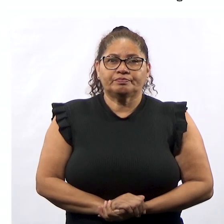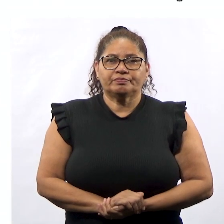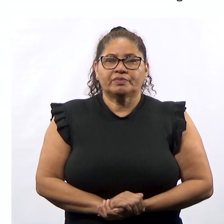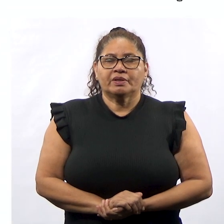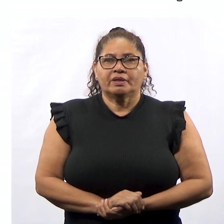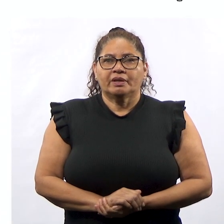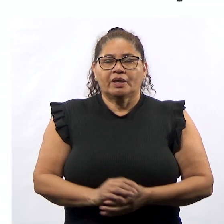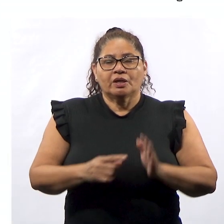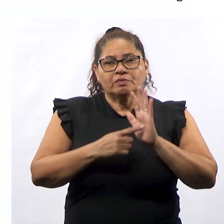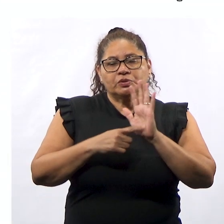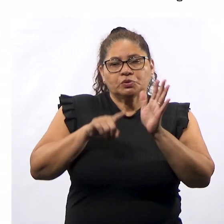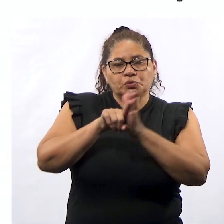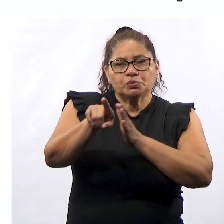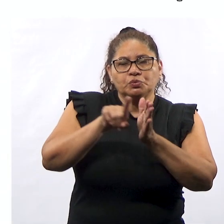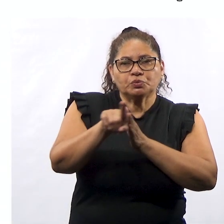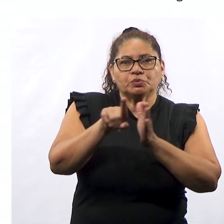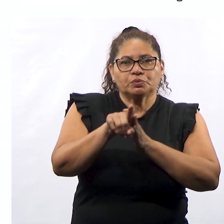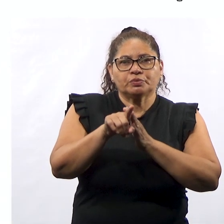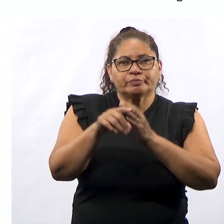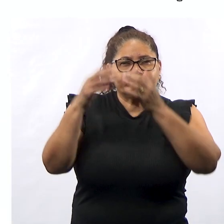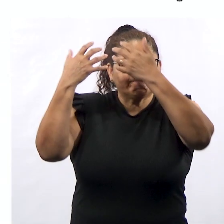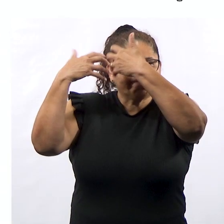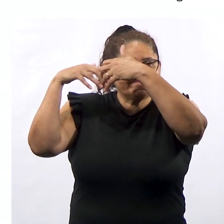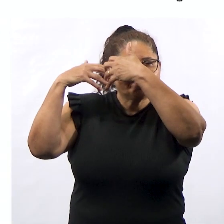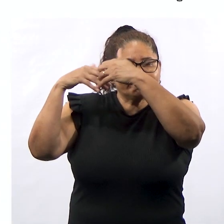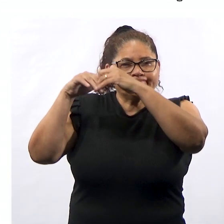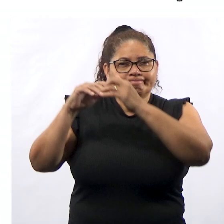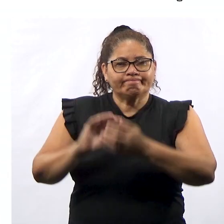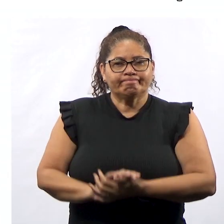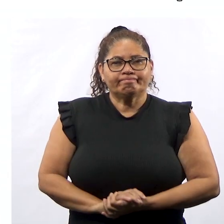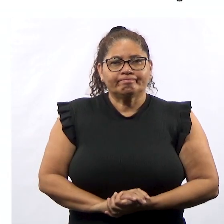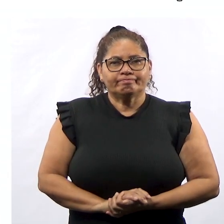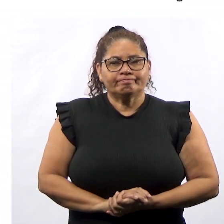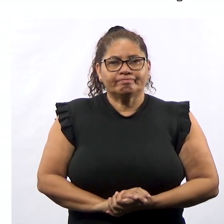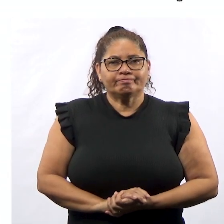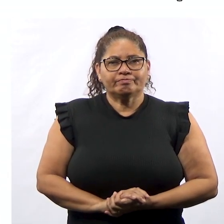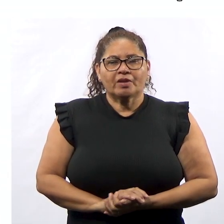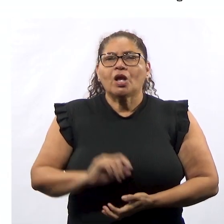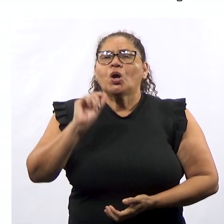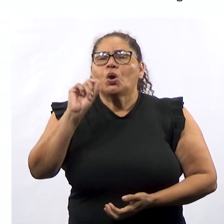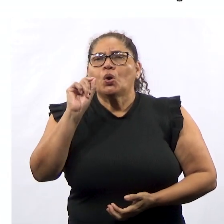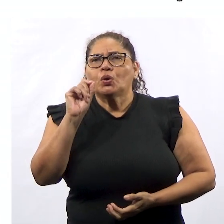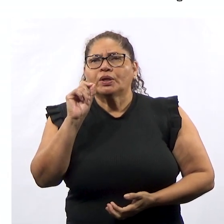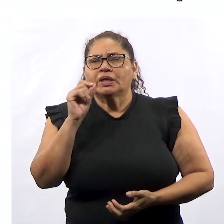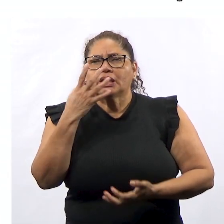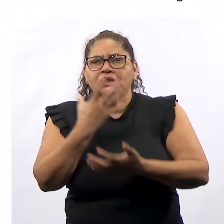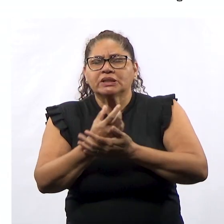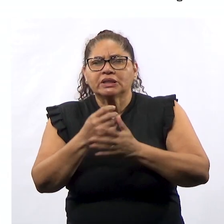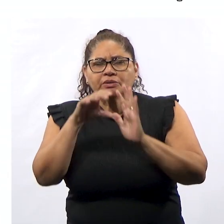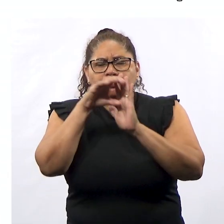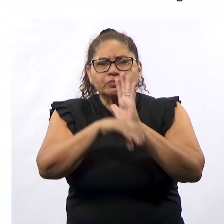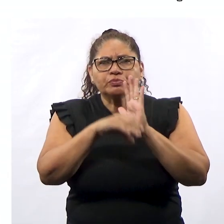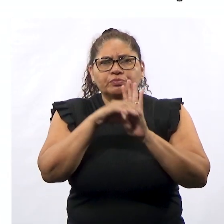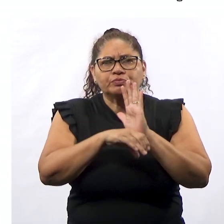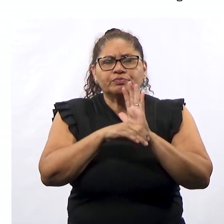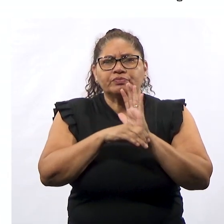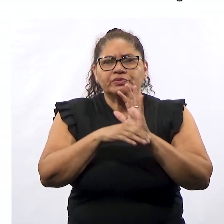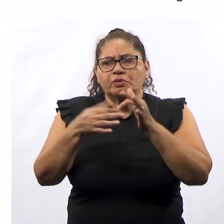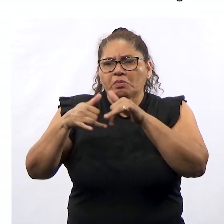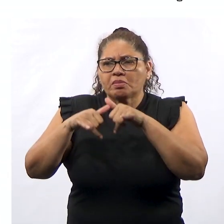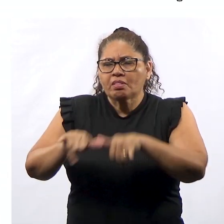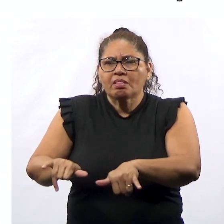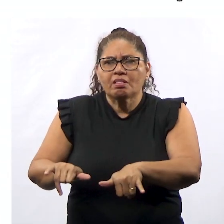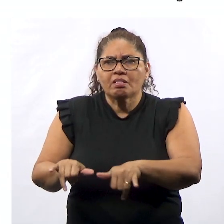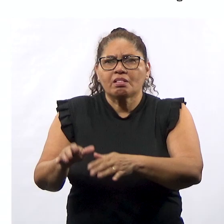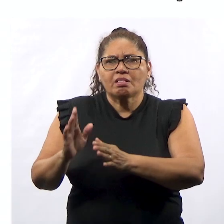aqui algumas perguntas nessa reflexão. O que adotamos como currículo e o que deixamos de